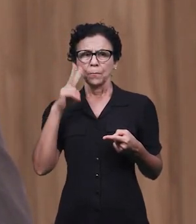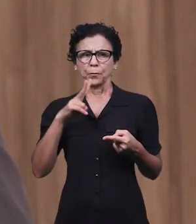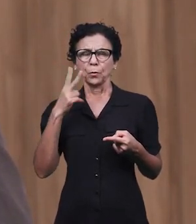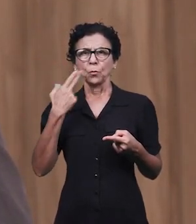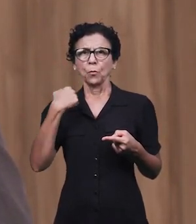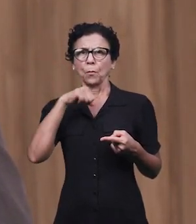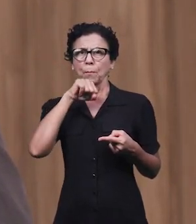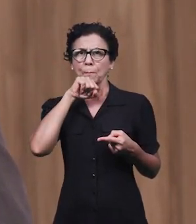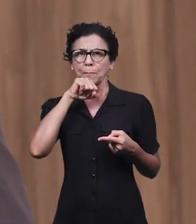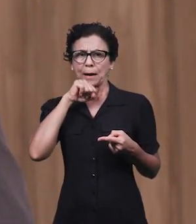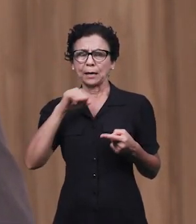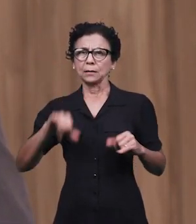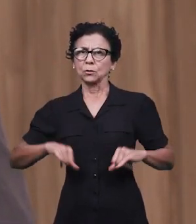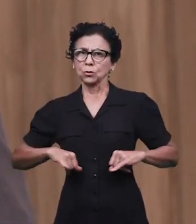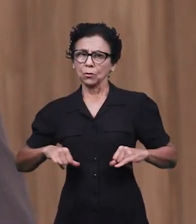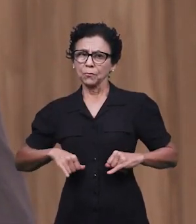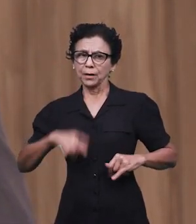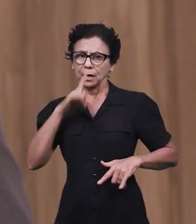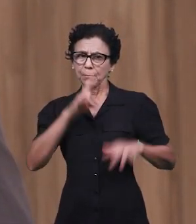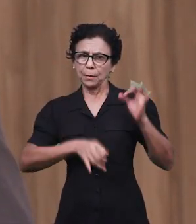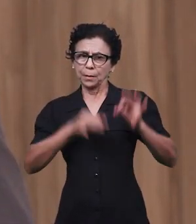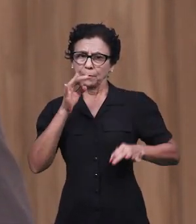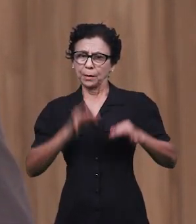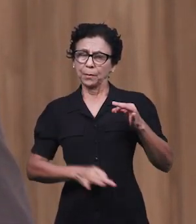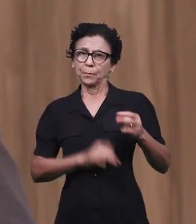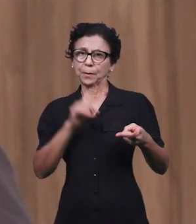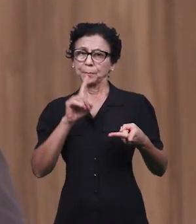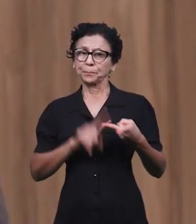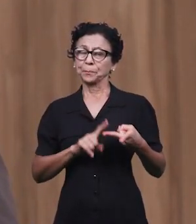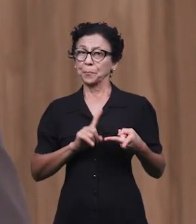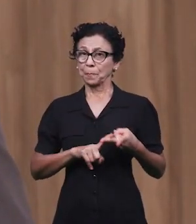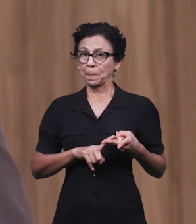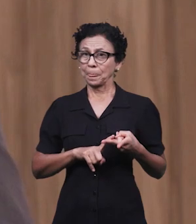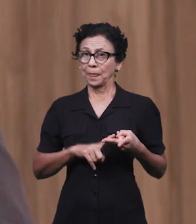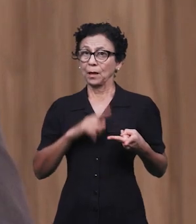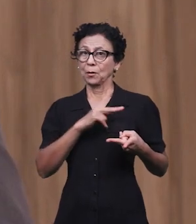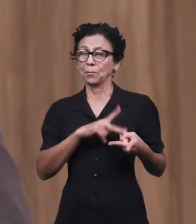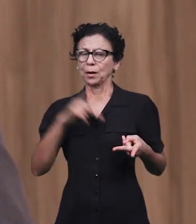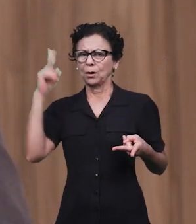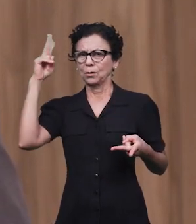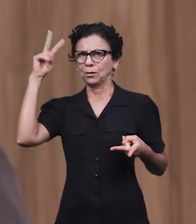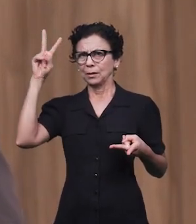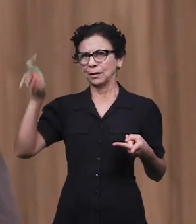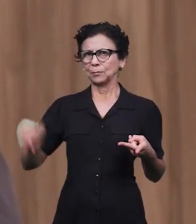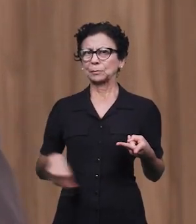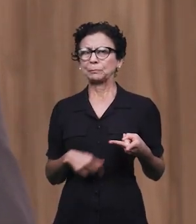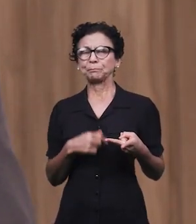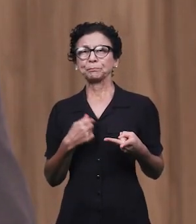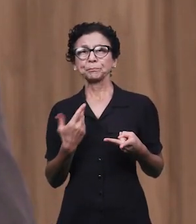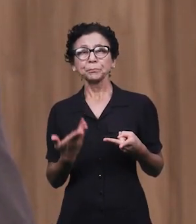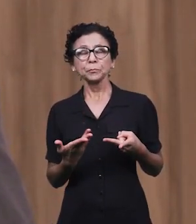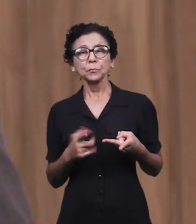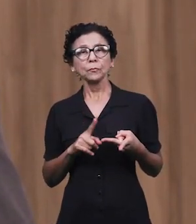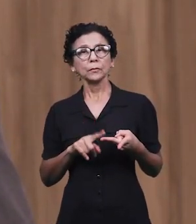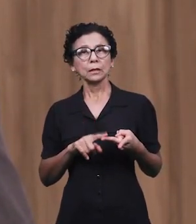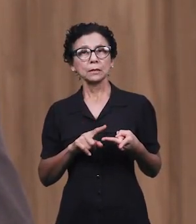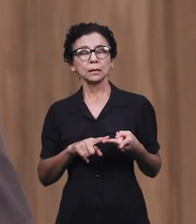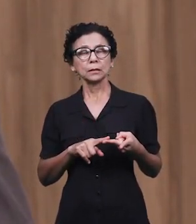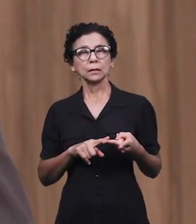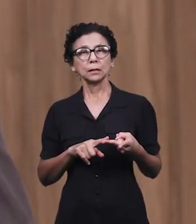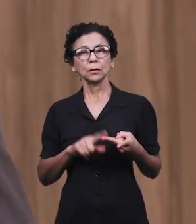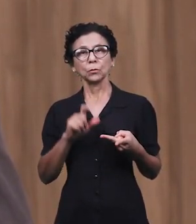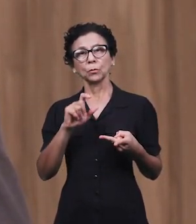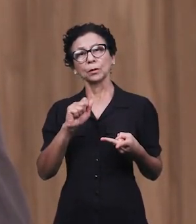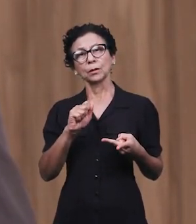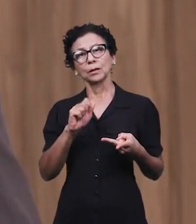e então Agripa, ele vai interpelar e diz assim, mas queres tu me fazer cristão também?